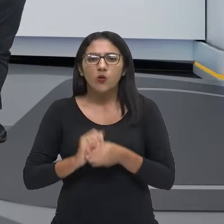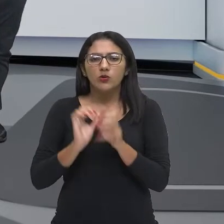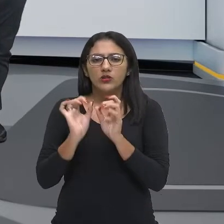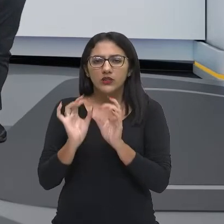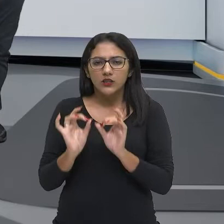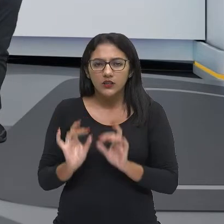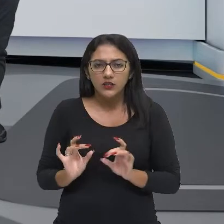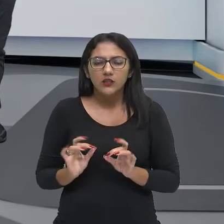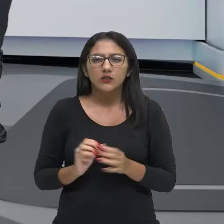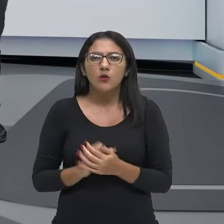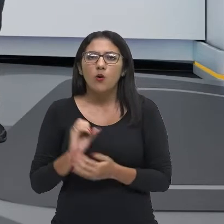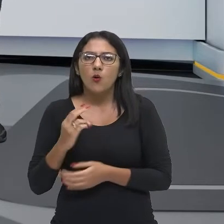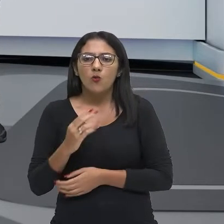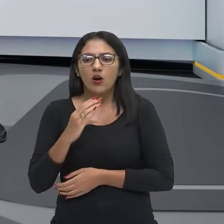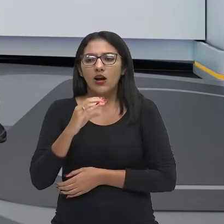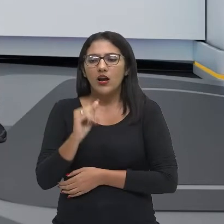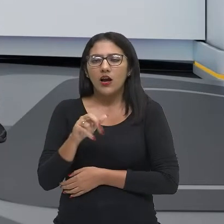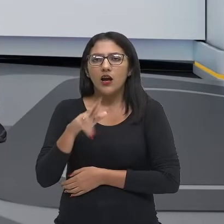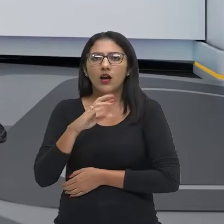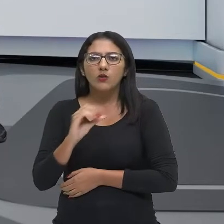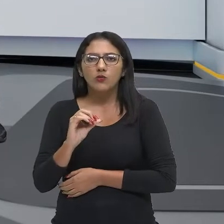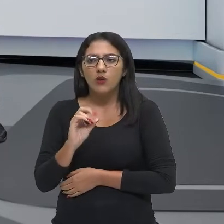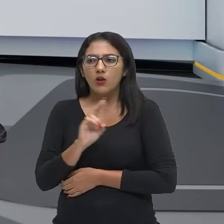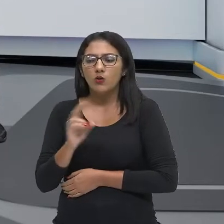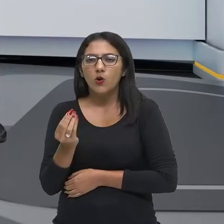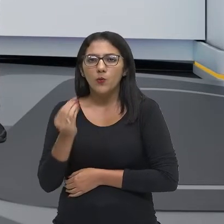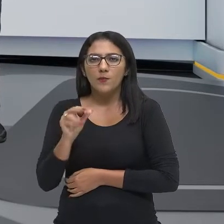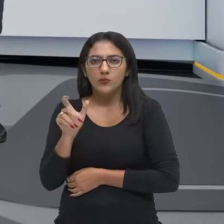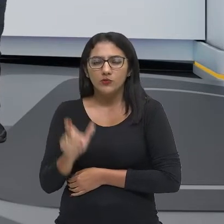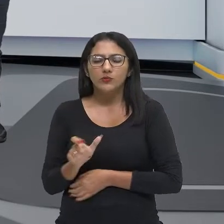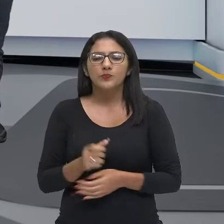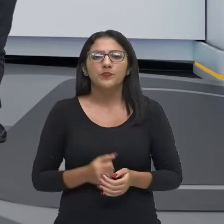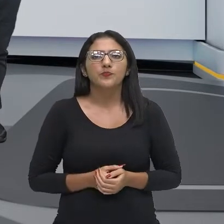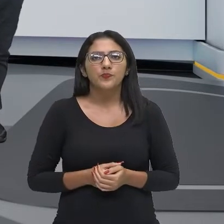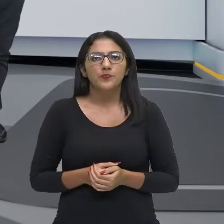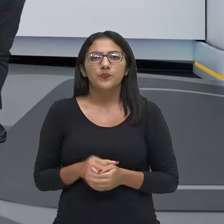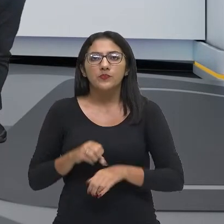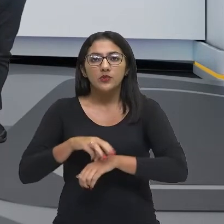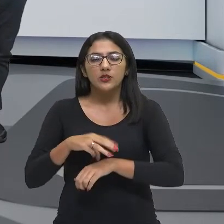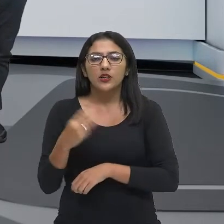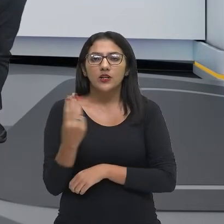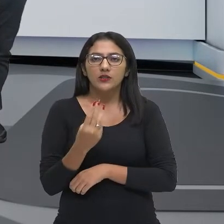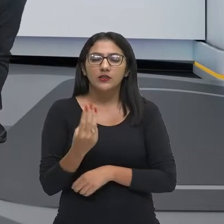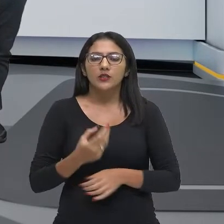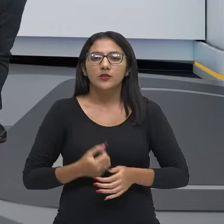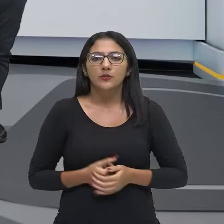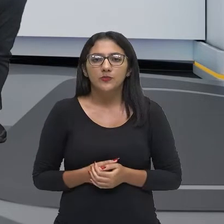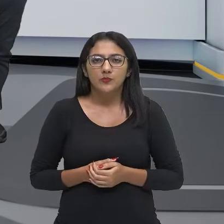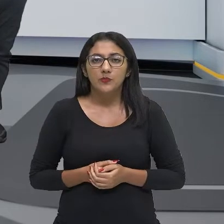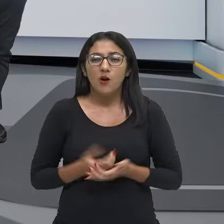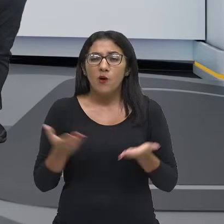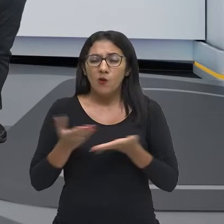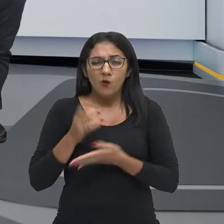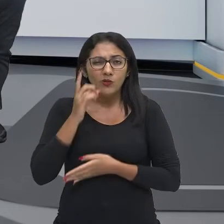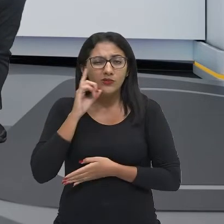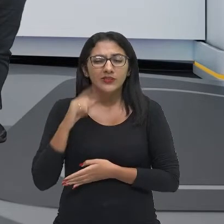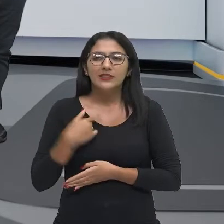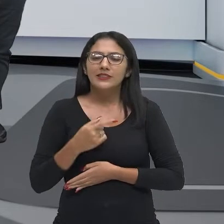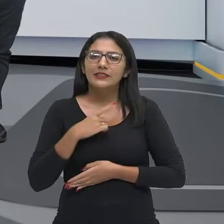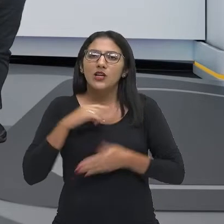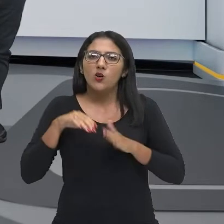prezado, caro fulano. Dica 3. Nos dias atuais, estamos muito acostumados a